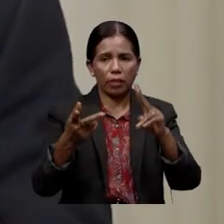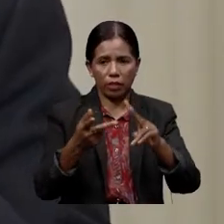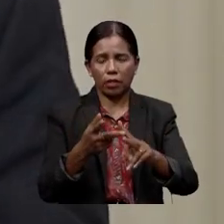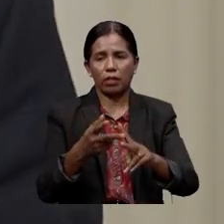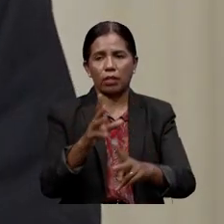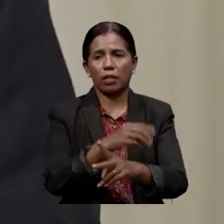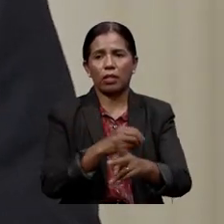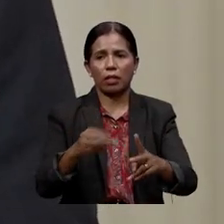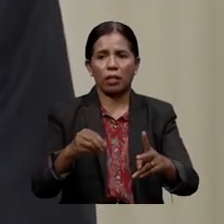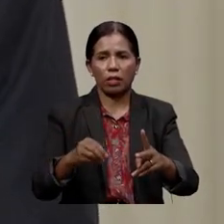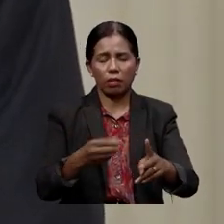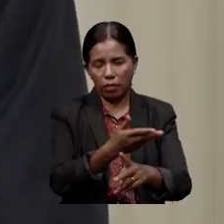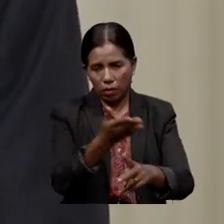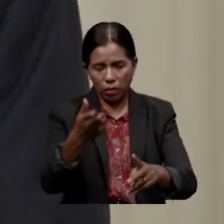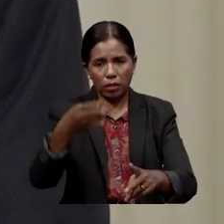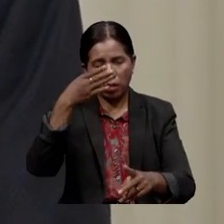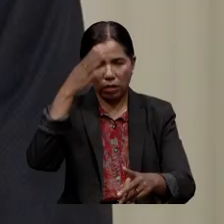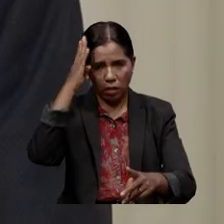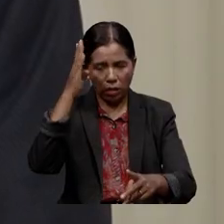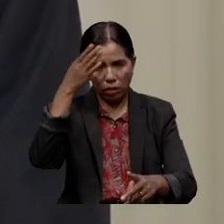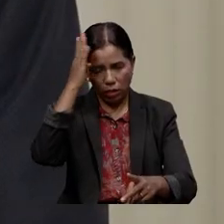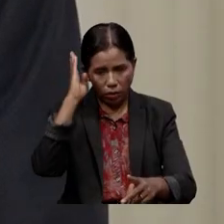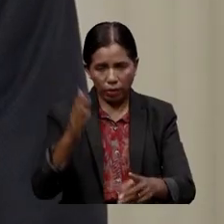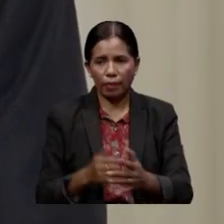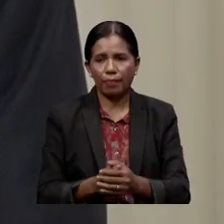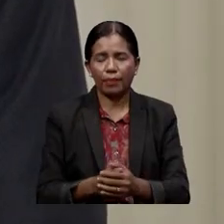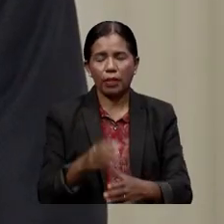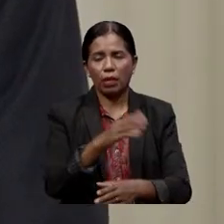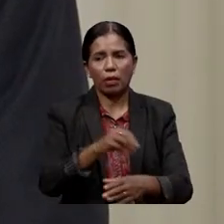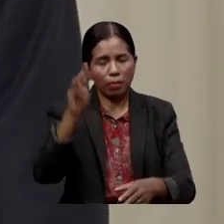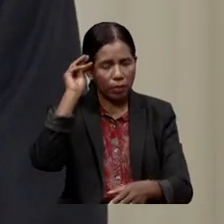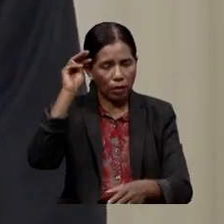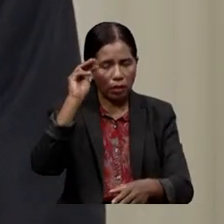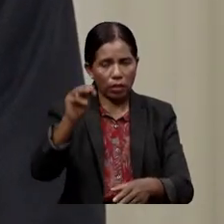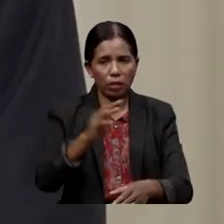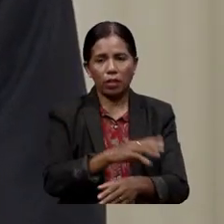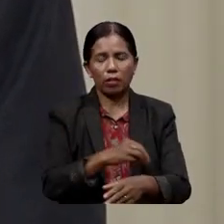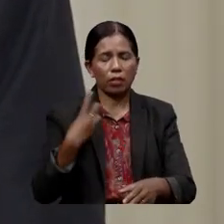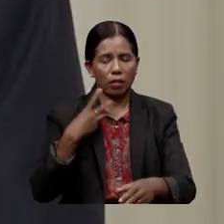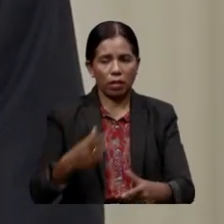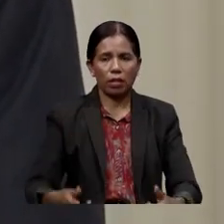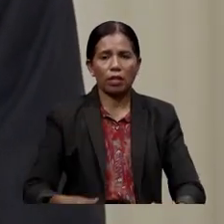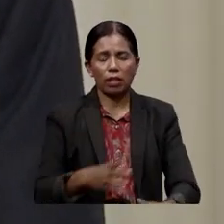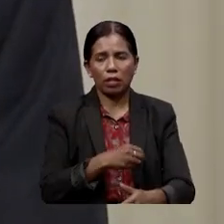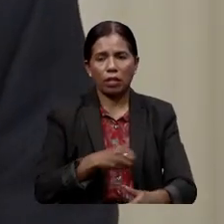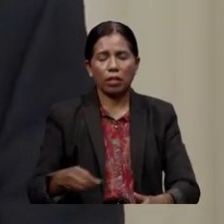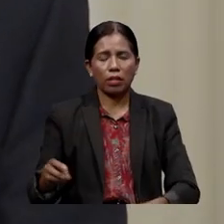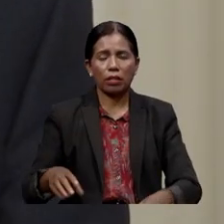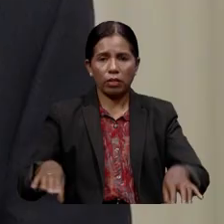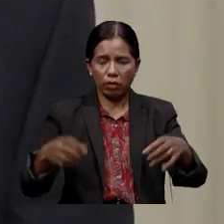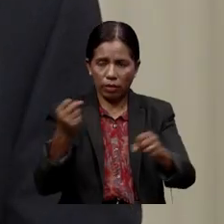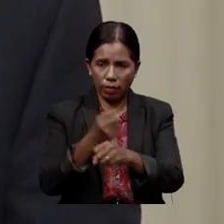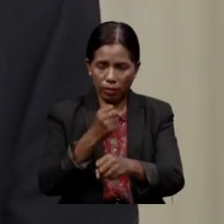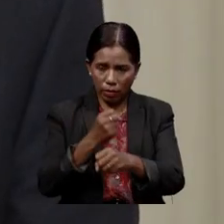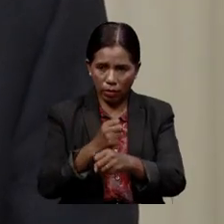e patrocinadores. Este é o início de uma jornada que requer esforço,